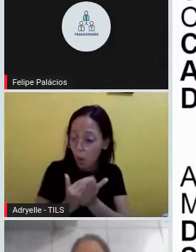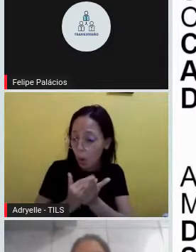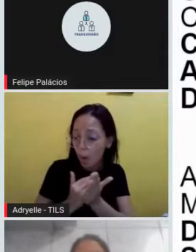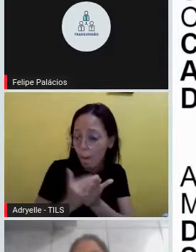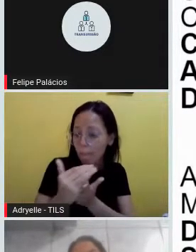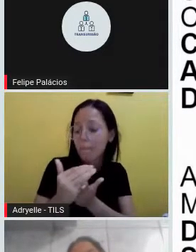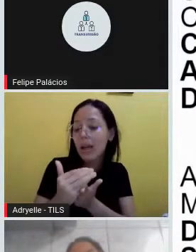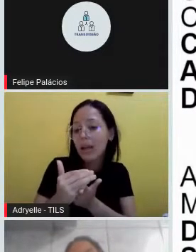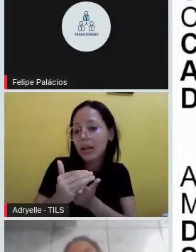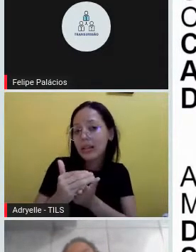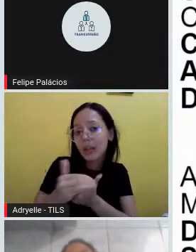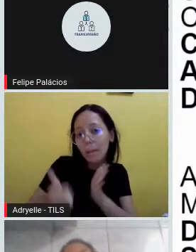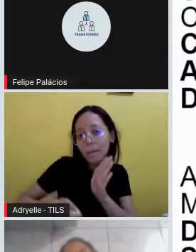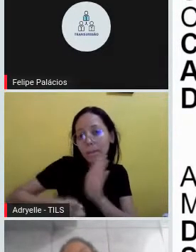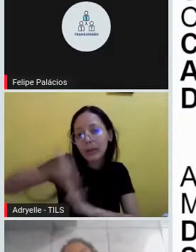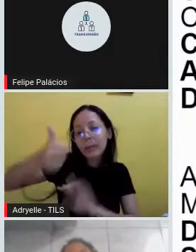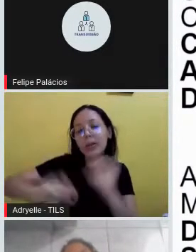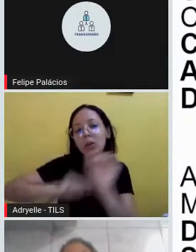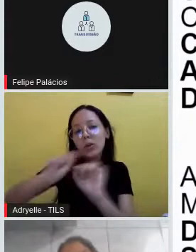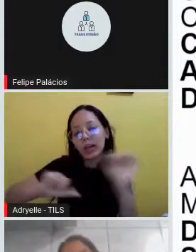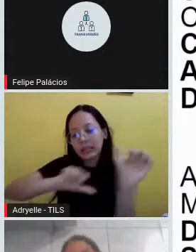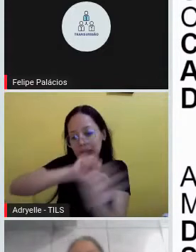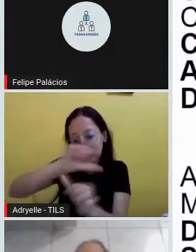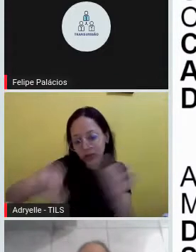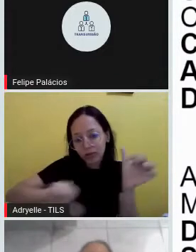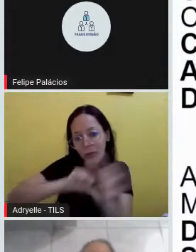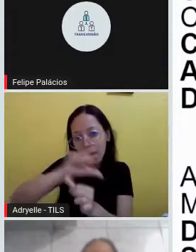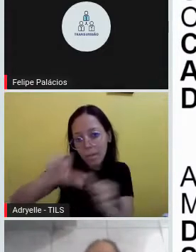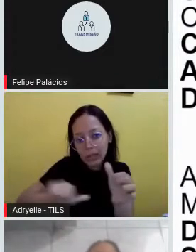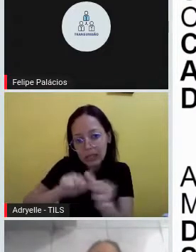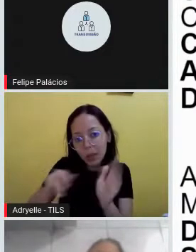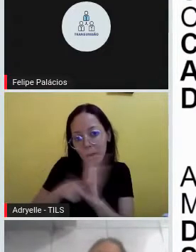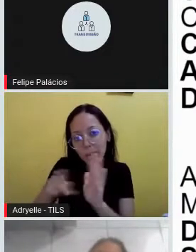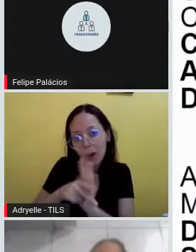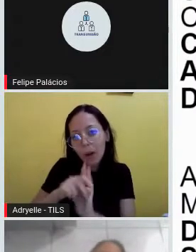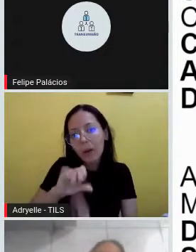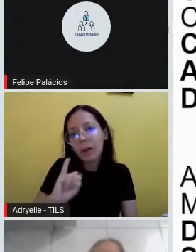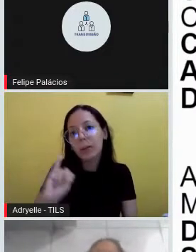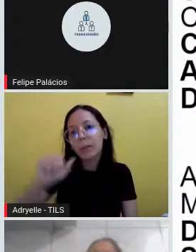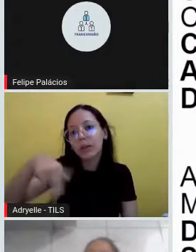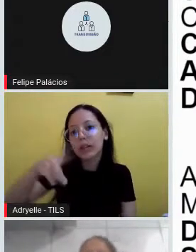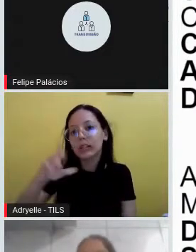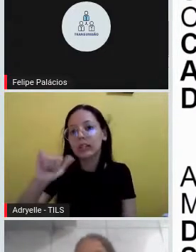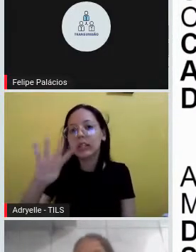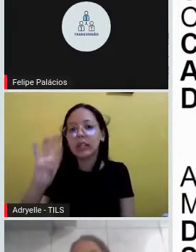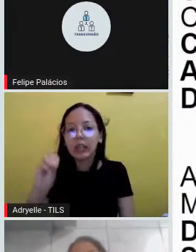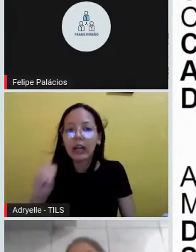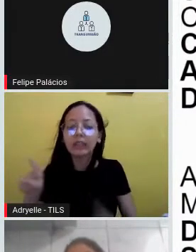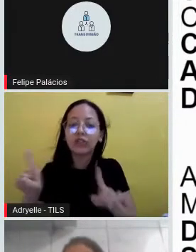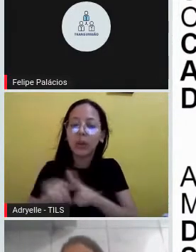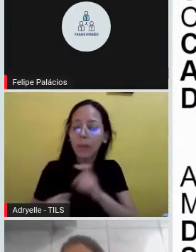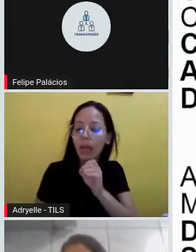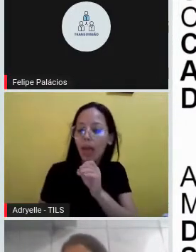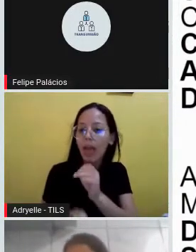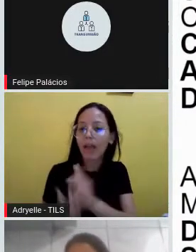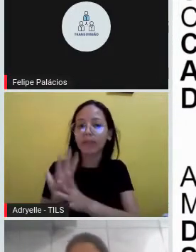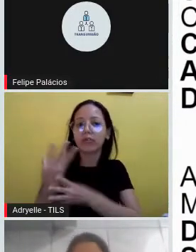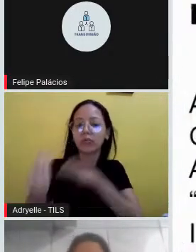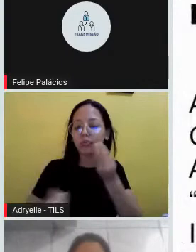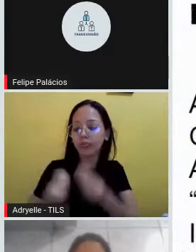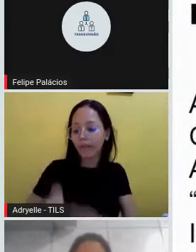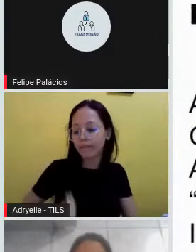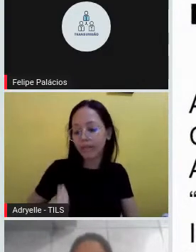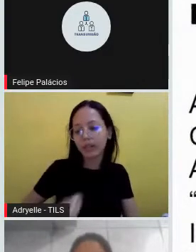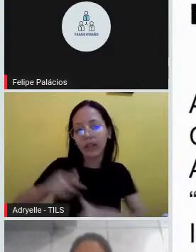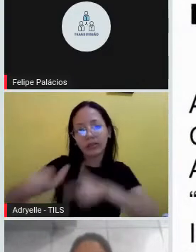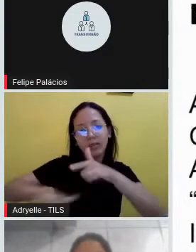primeiro pontapé para as formações dos sindicatos e das revoluções acerca das condições de trabalho.